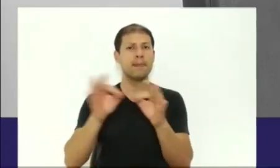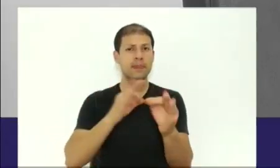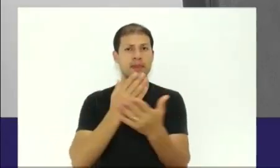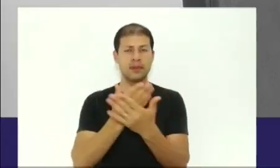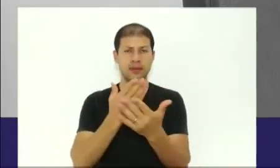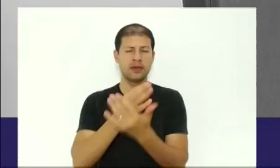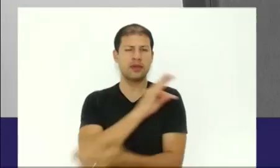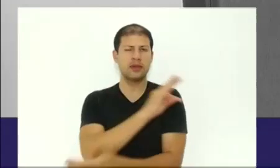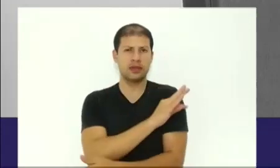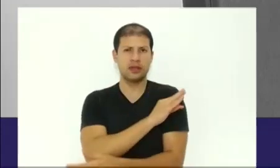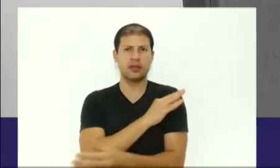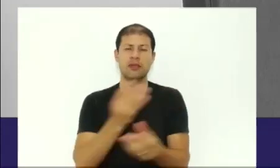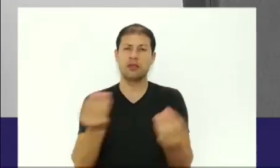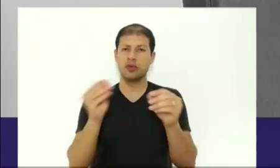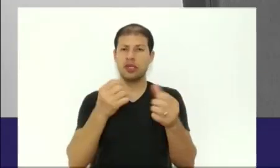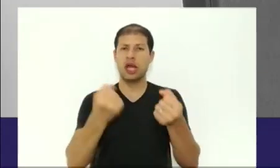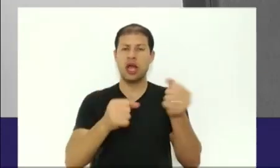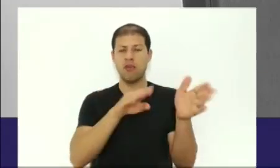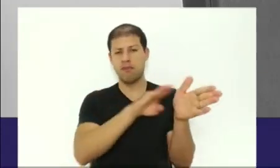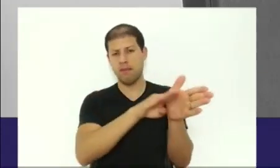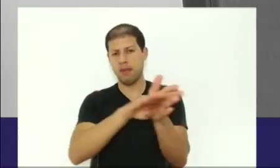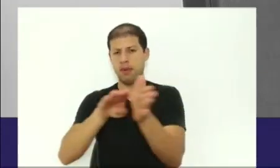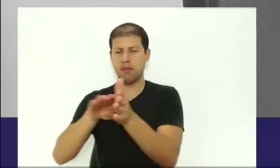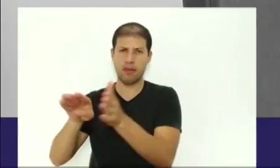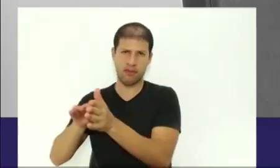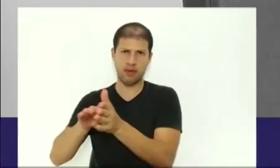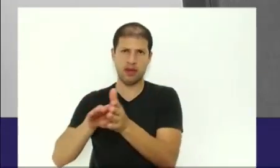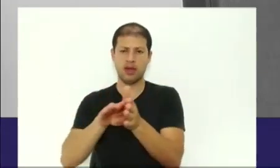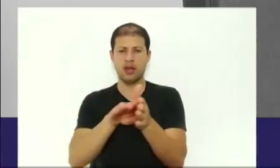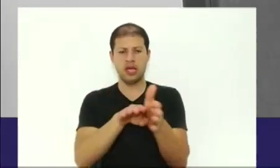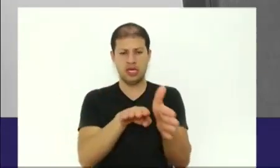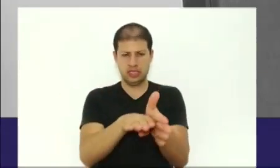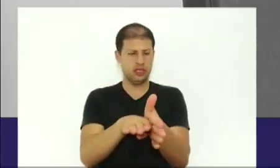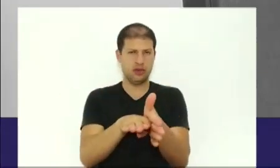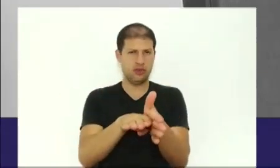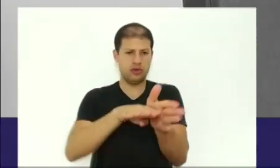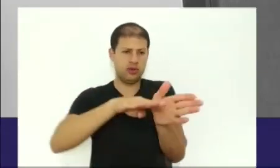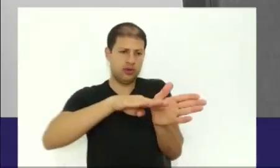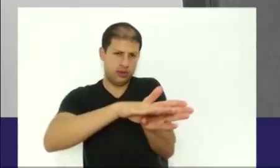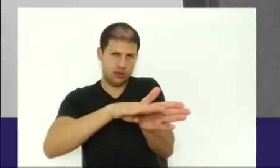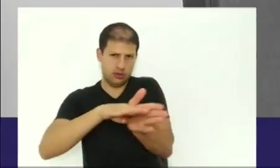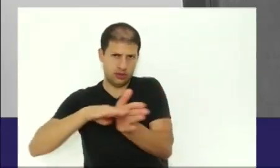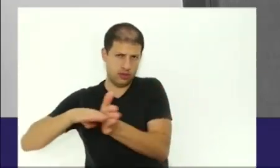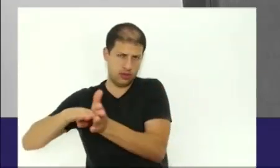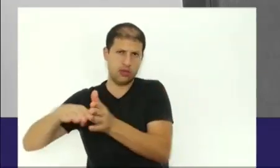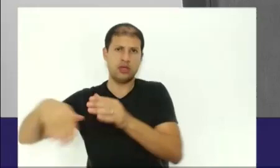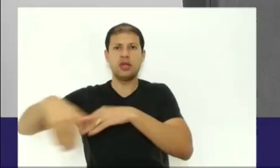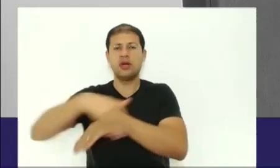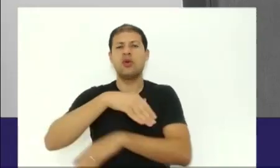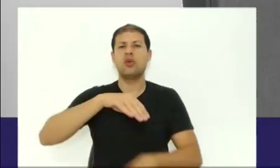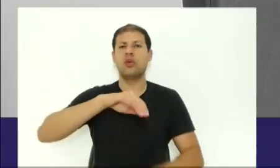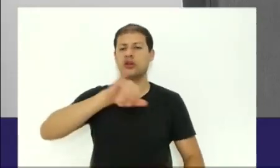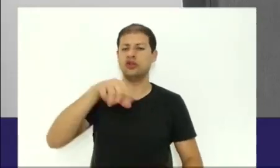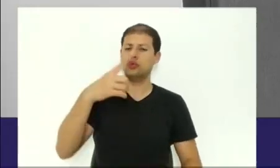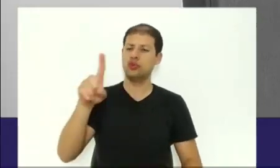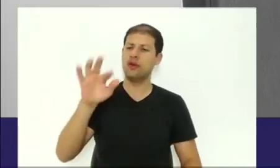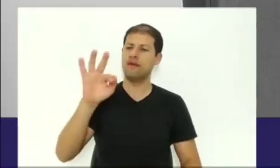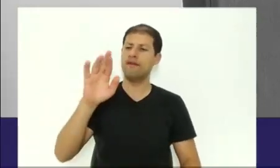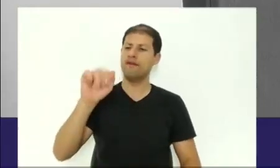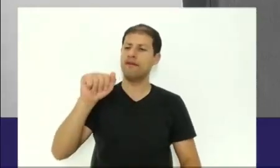implantar estacionamento 45 graus na rua João Francisco Gramuglia, próximo ao